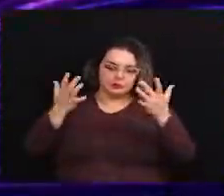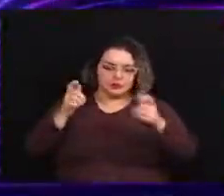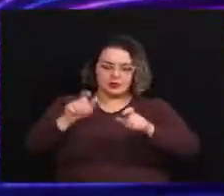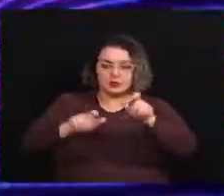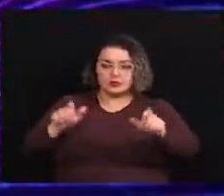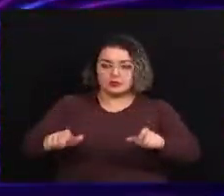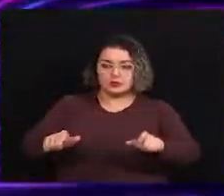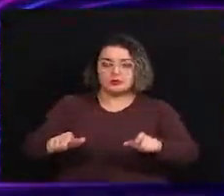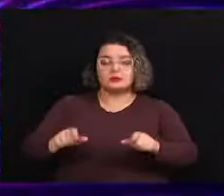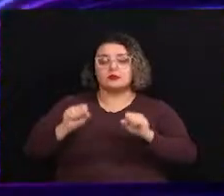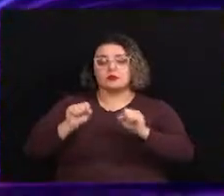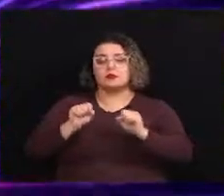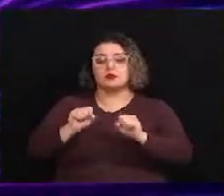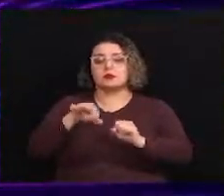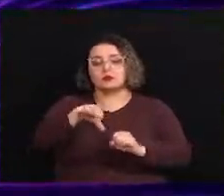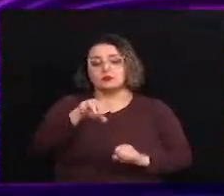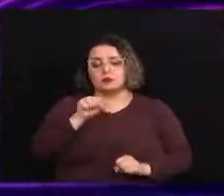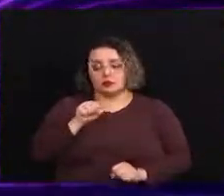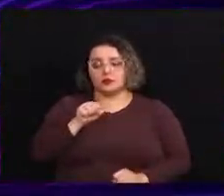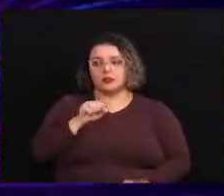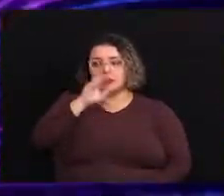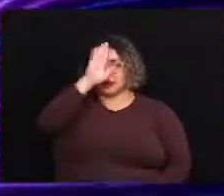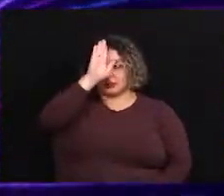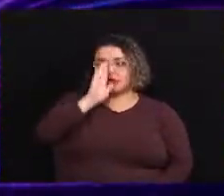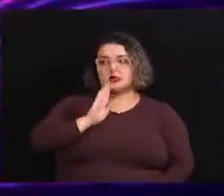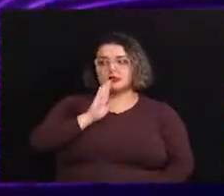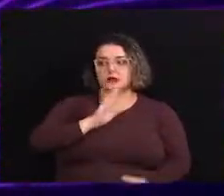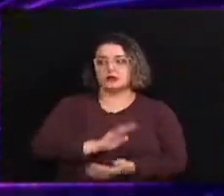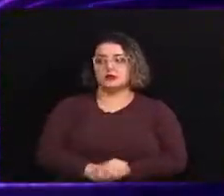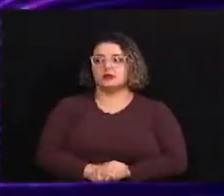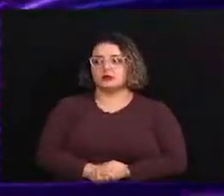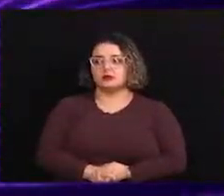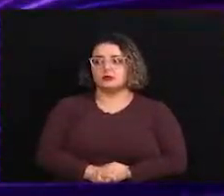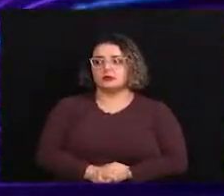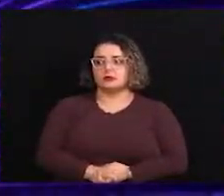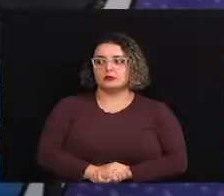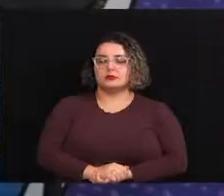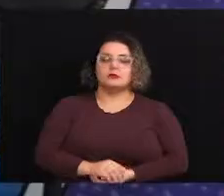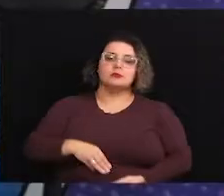e o local onde as pessoas podem retirar o seu exemplar gratuitamente.